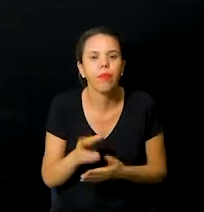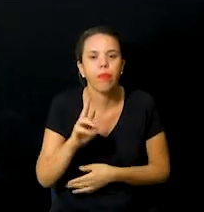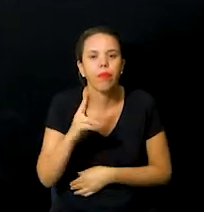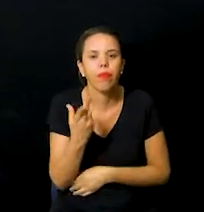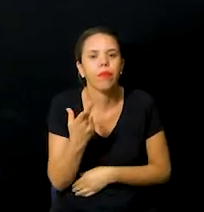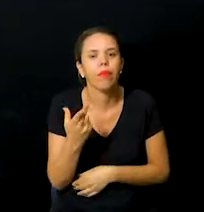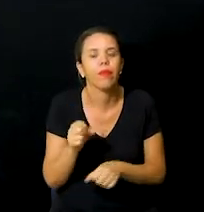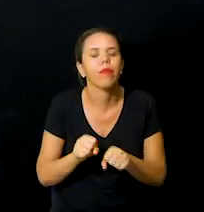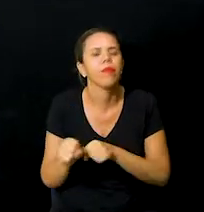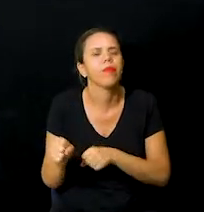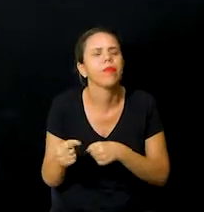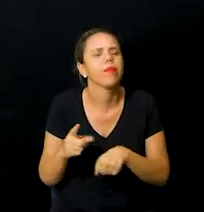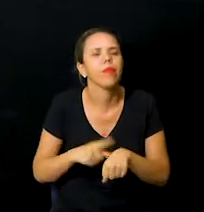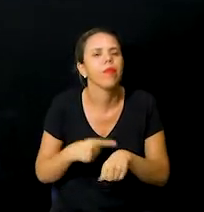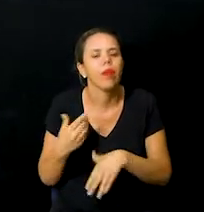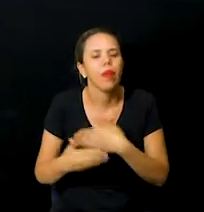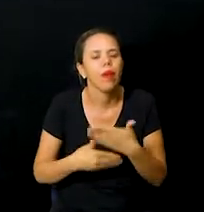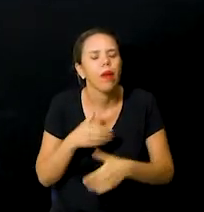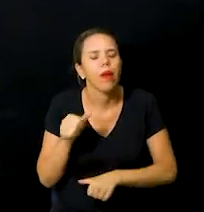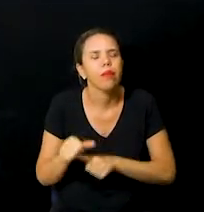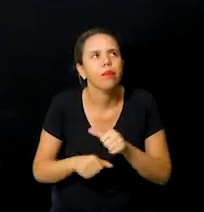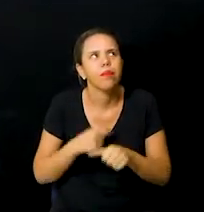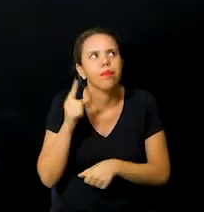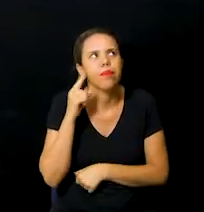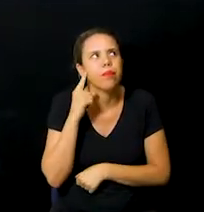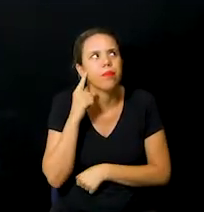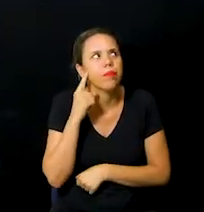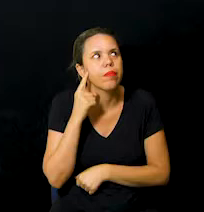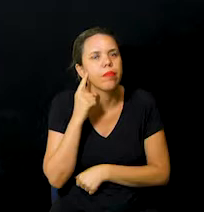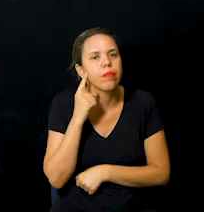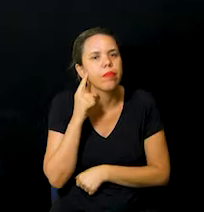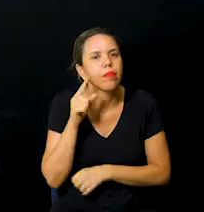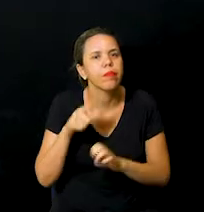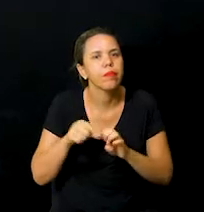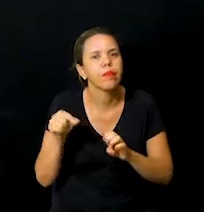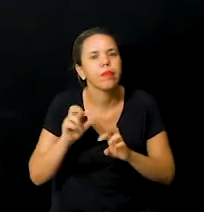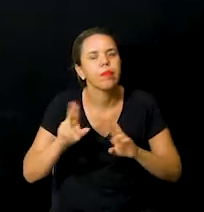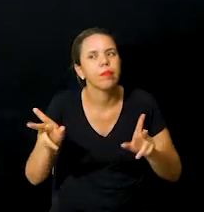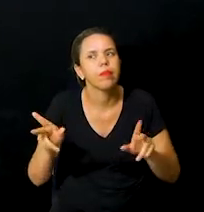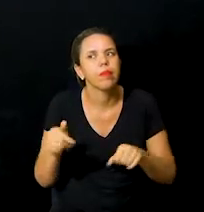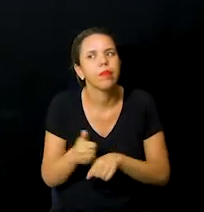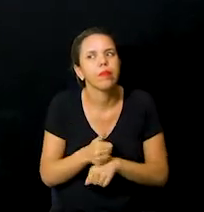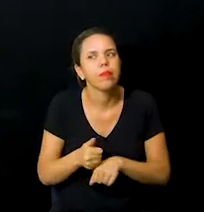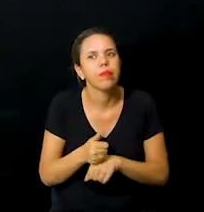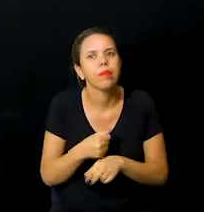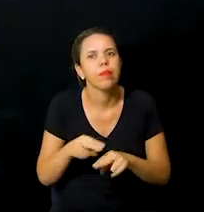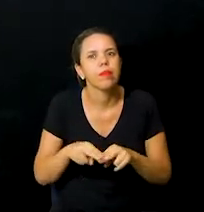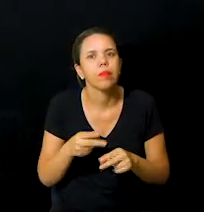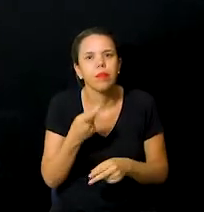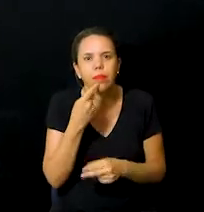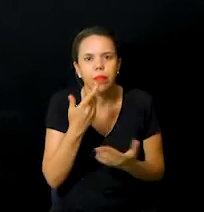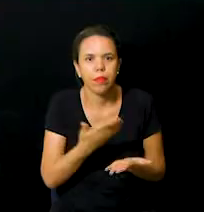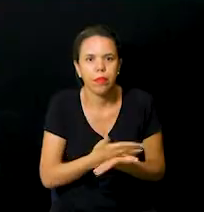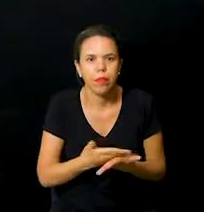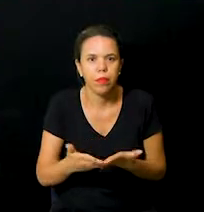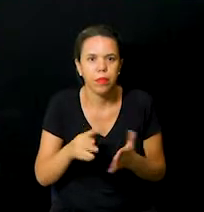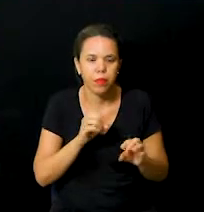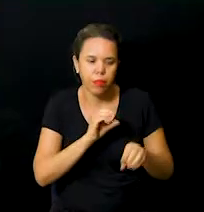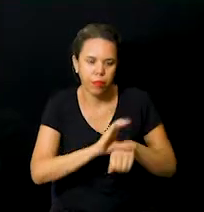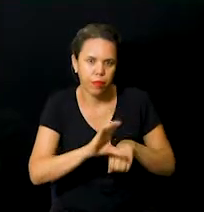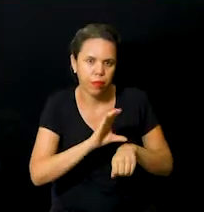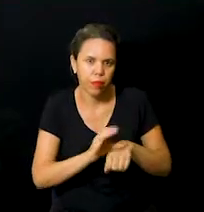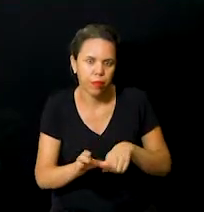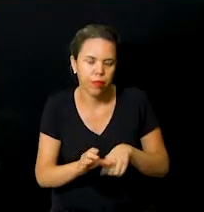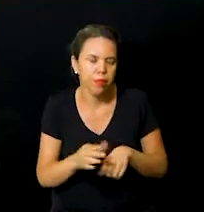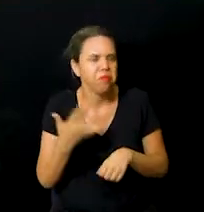do RH, em que momento você disse, eu vou empreender? Até por conta que você disse, olha, eu comecei a